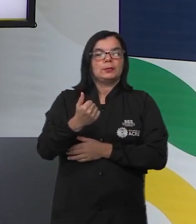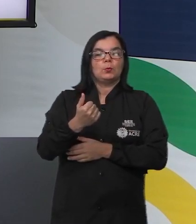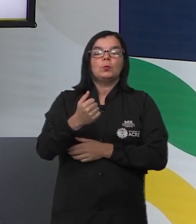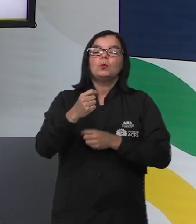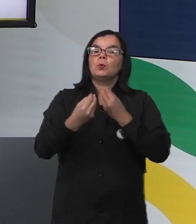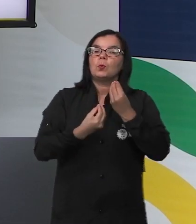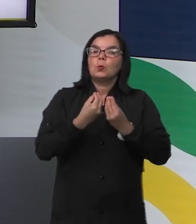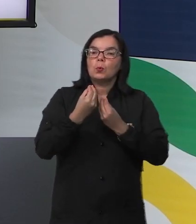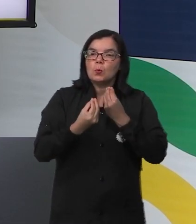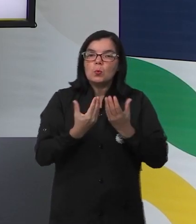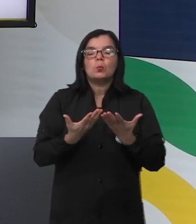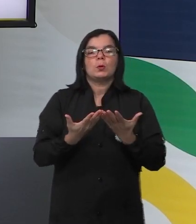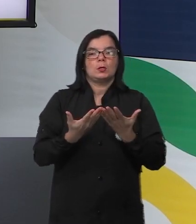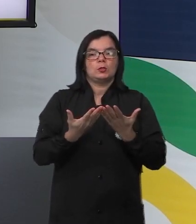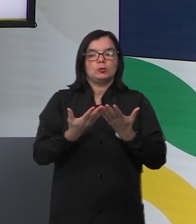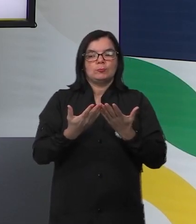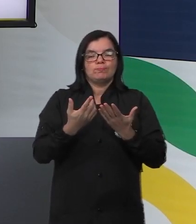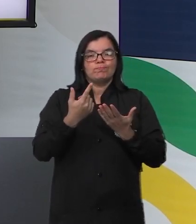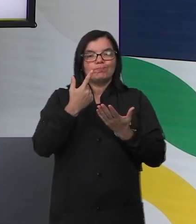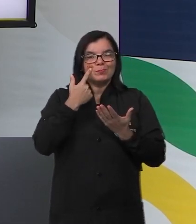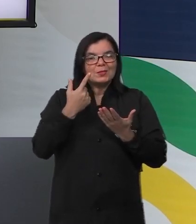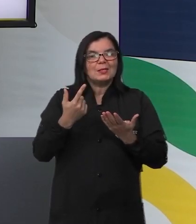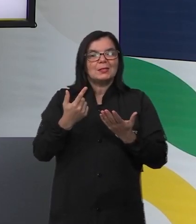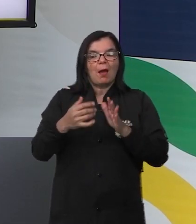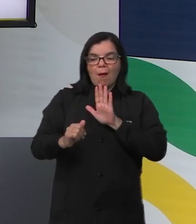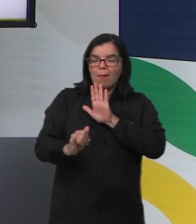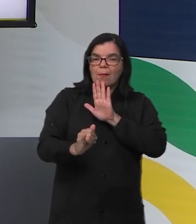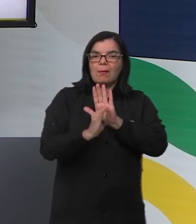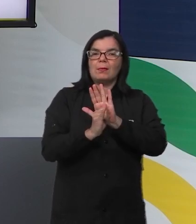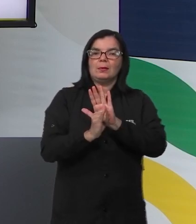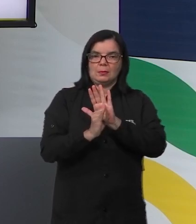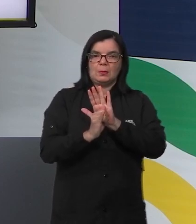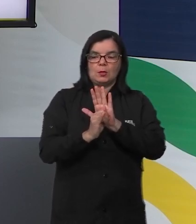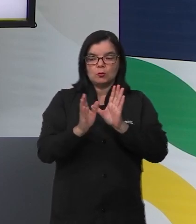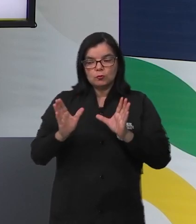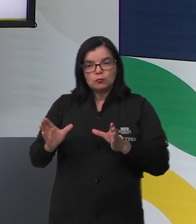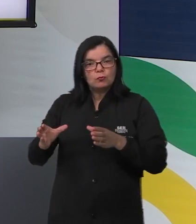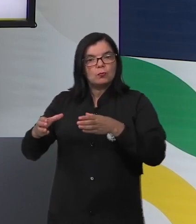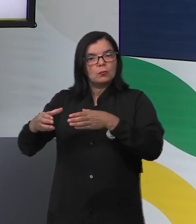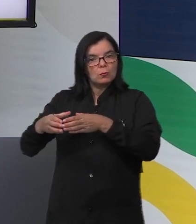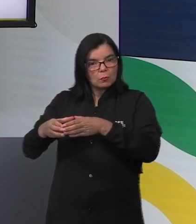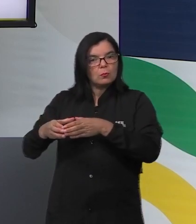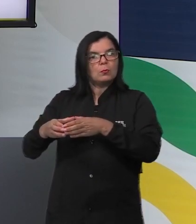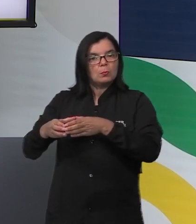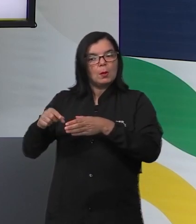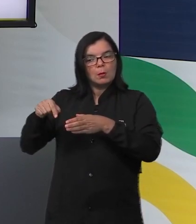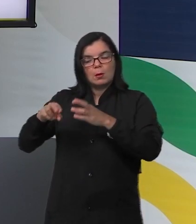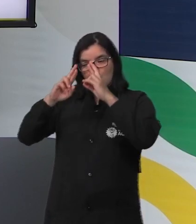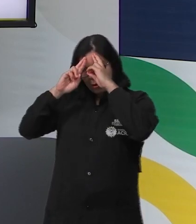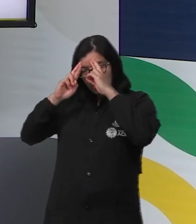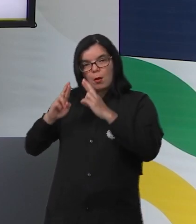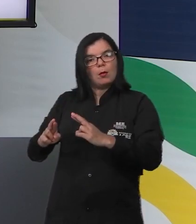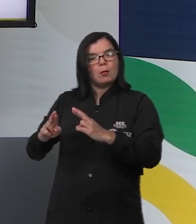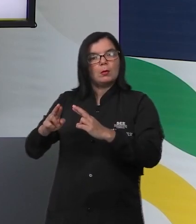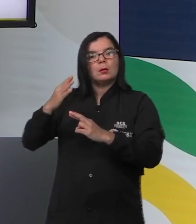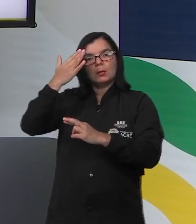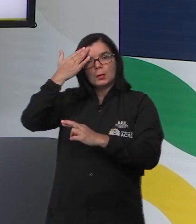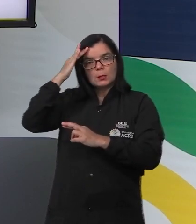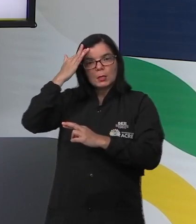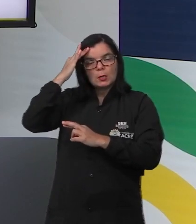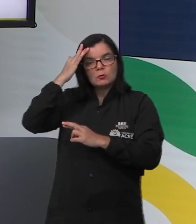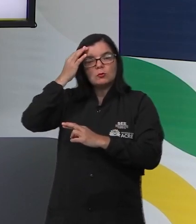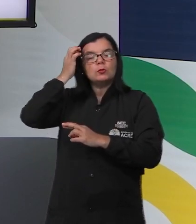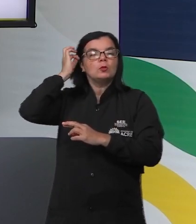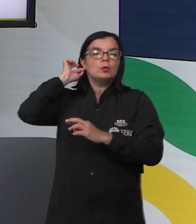tido como uma parte da identidade de determinado grupo, ele deve ser respeitado e compreendido na